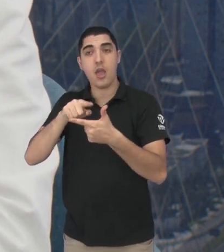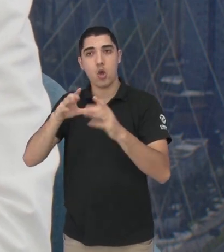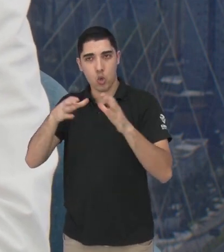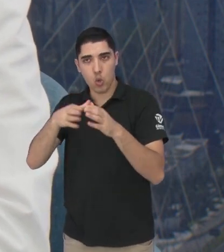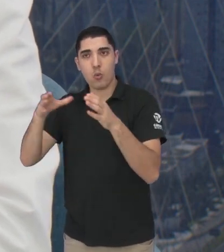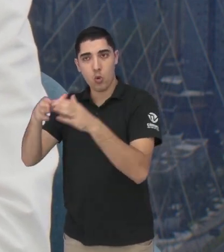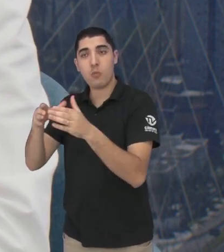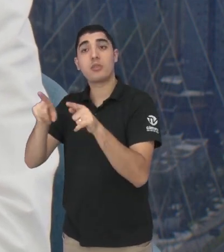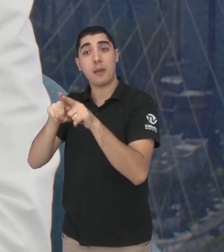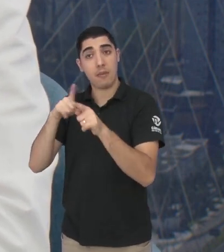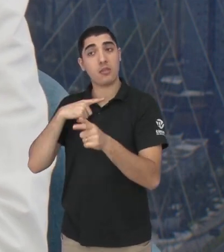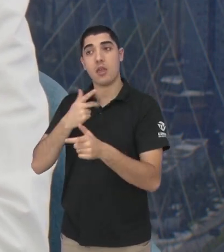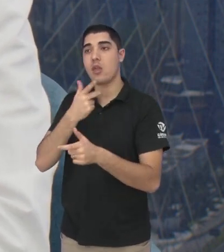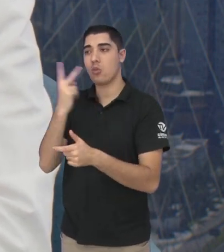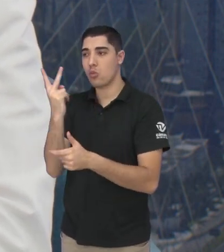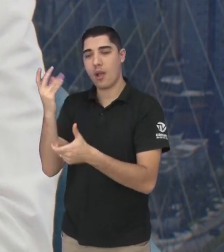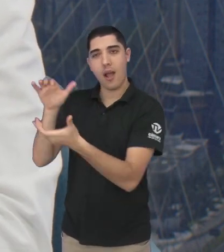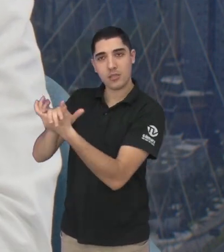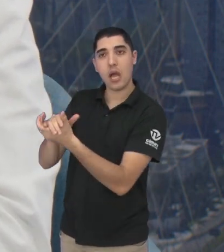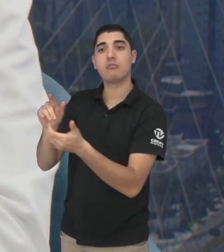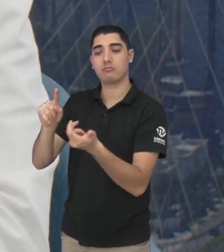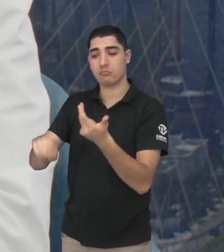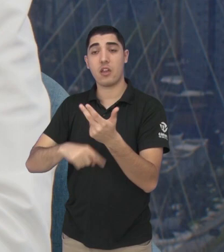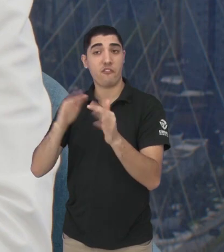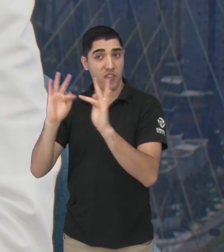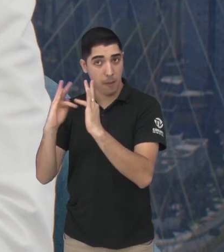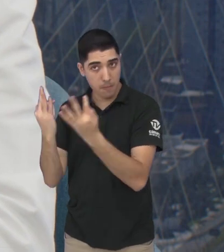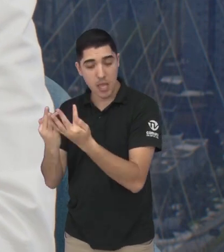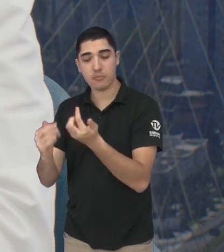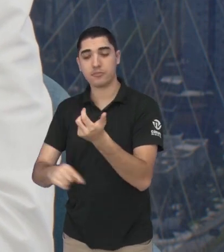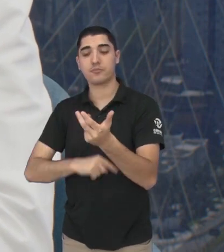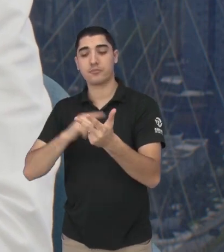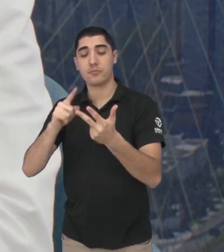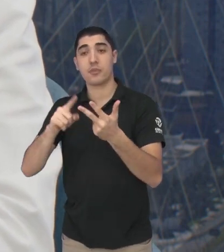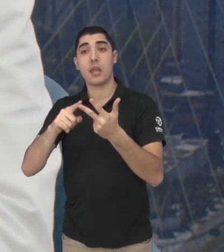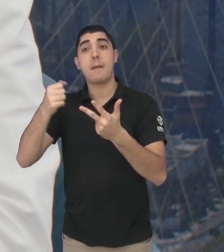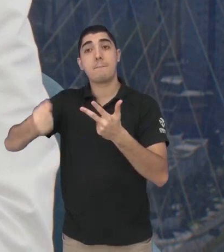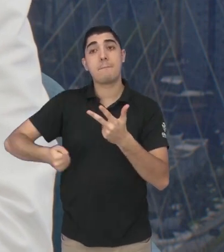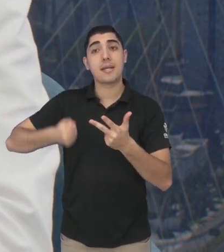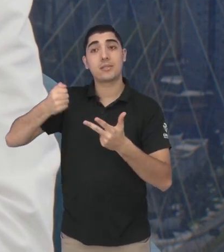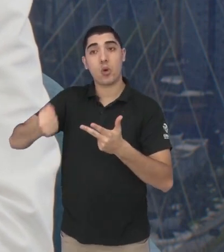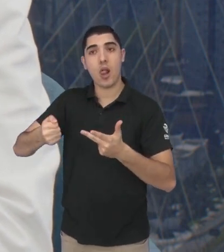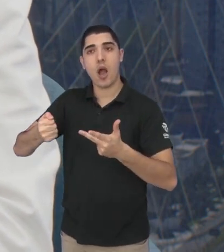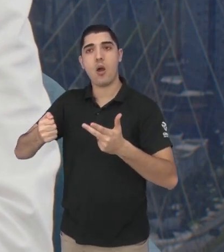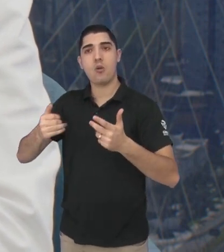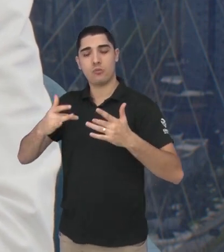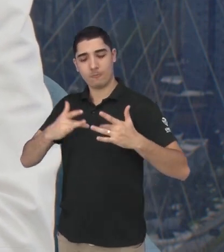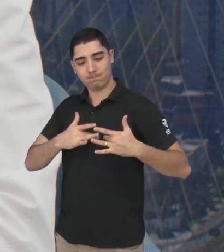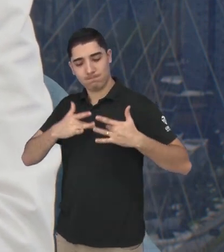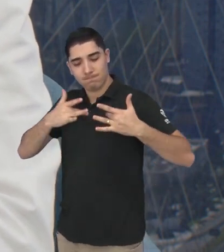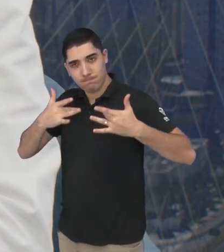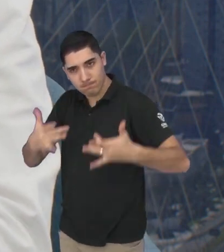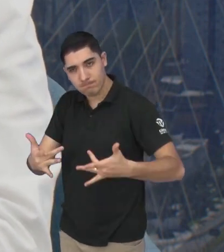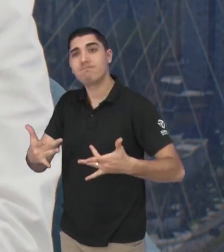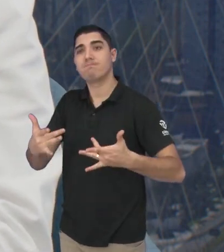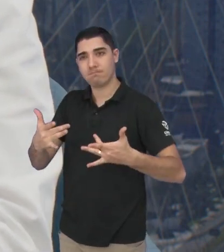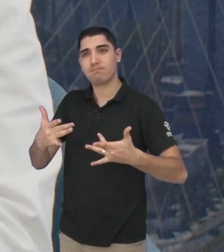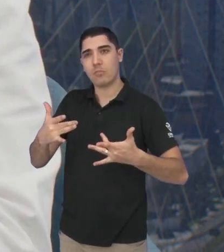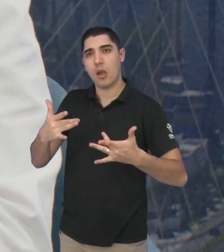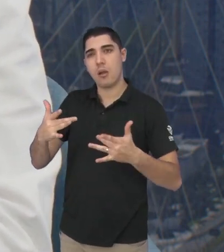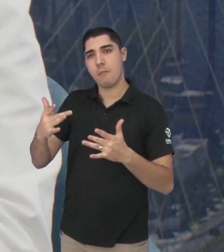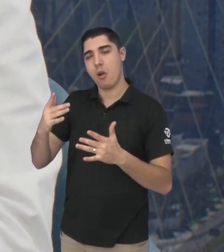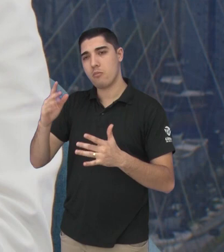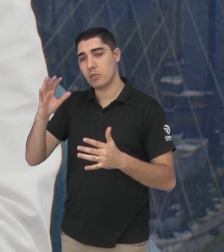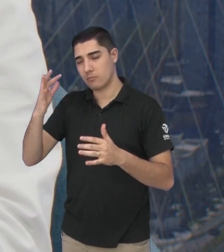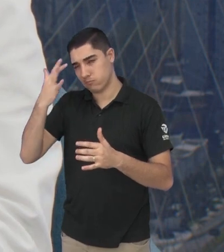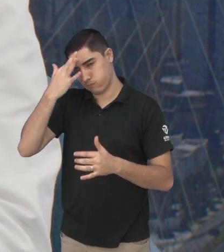os cônjuges, atende família, então são grupos específicos. Nós temos a Pastoral da Sobriedade, então assim, é uma